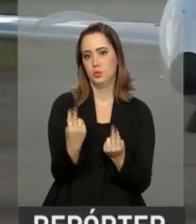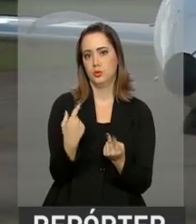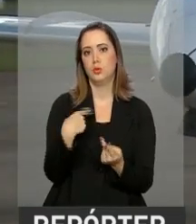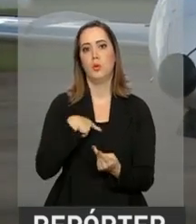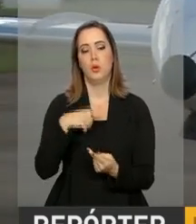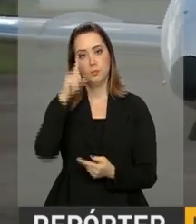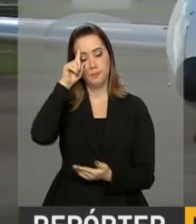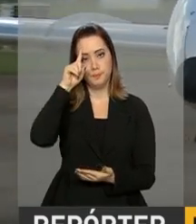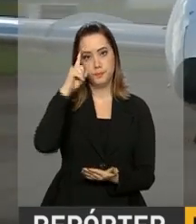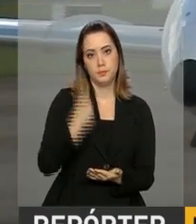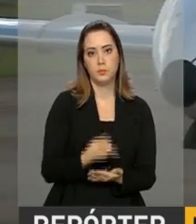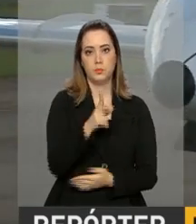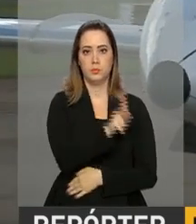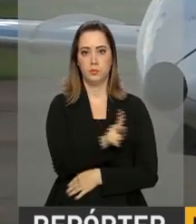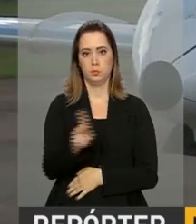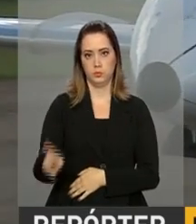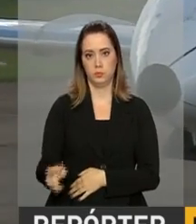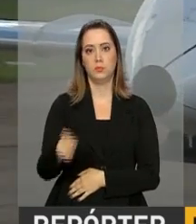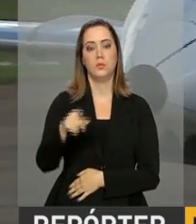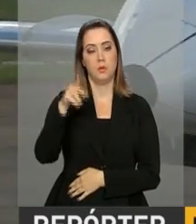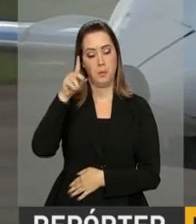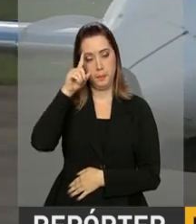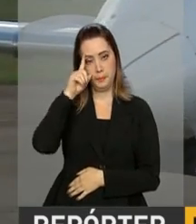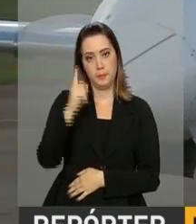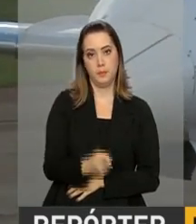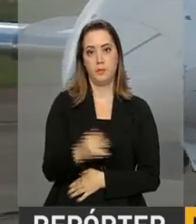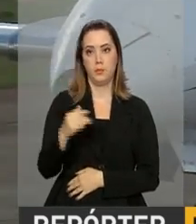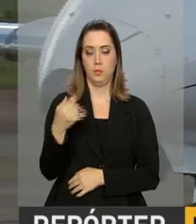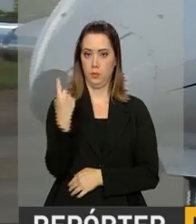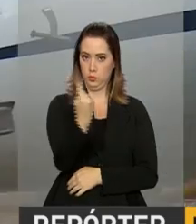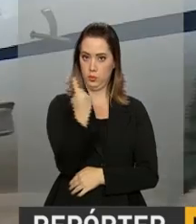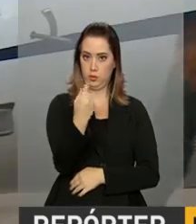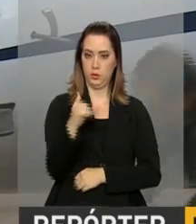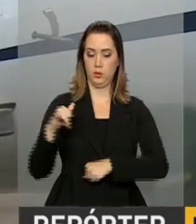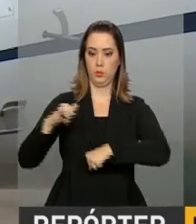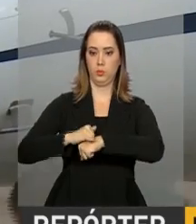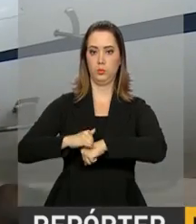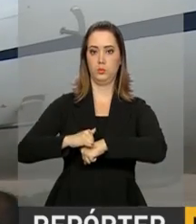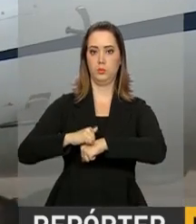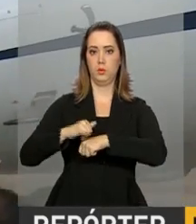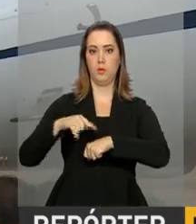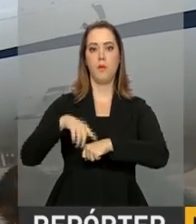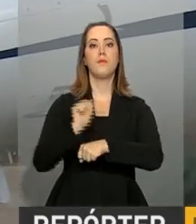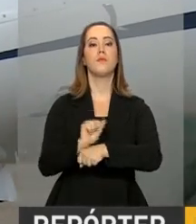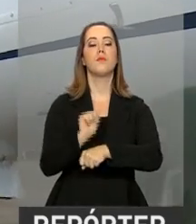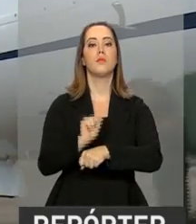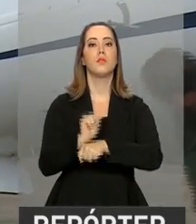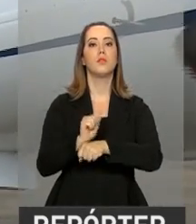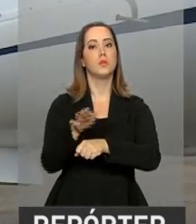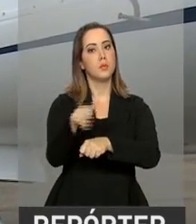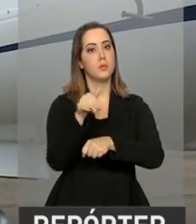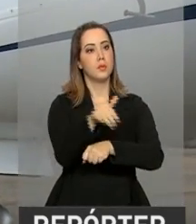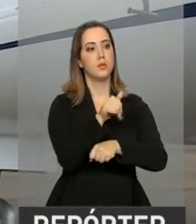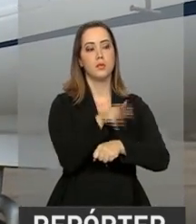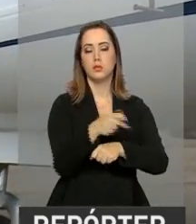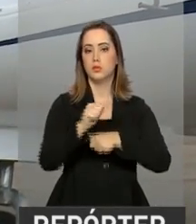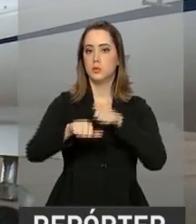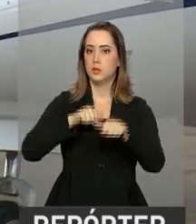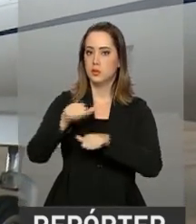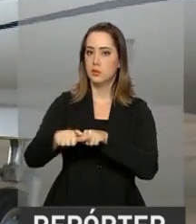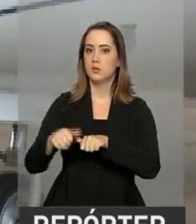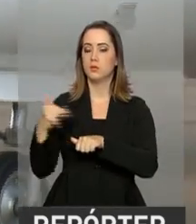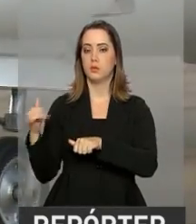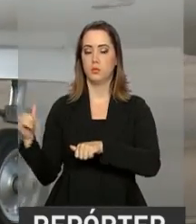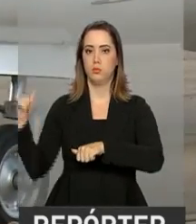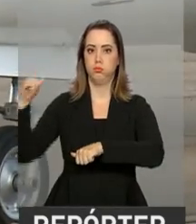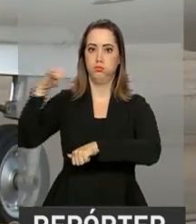presidencial determinou que a força aérea mantenha um avião em solo para qualquer chamado de transporte de órgãos ou pacientes que aguardam